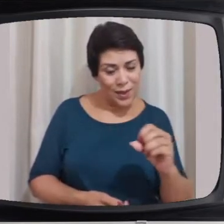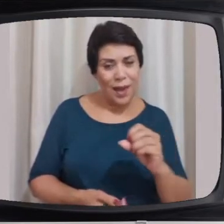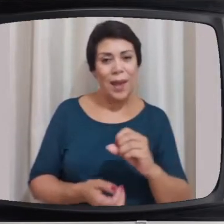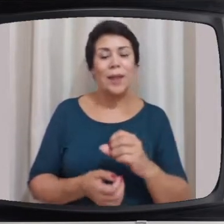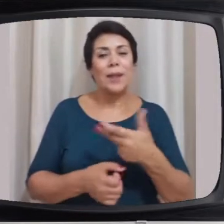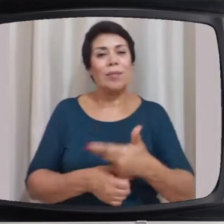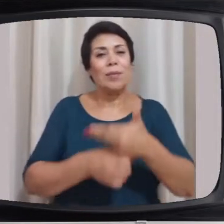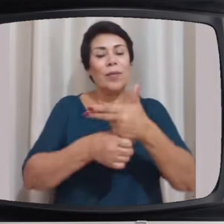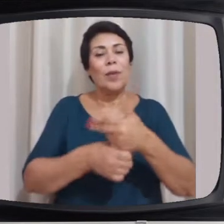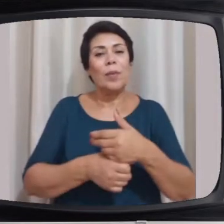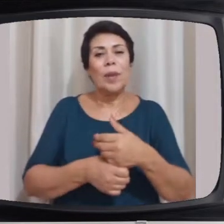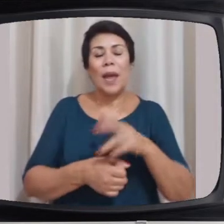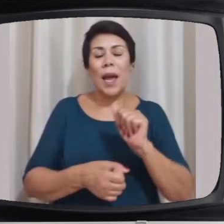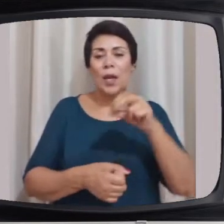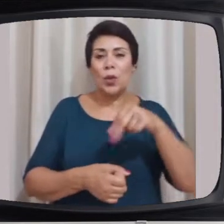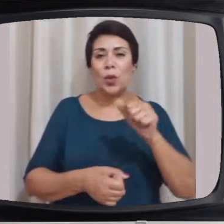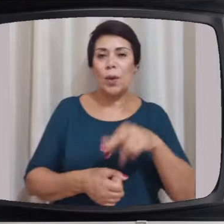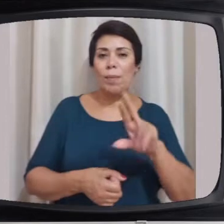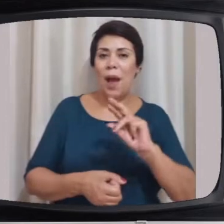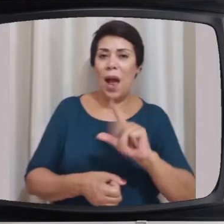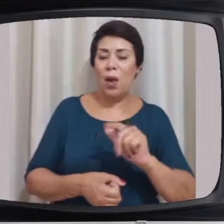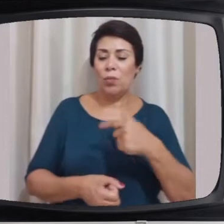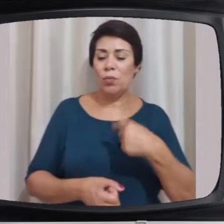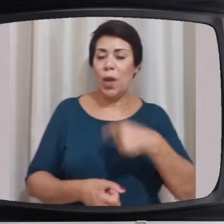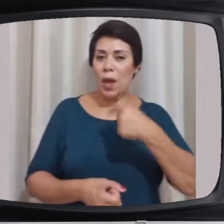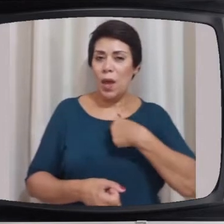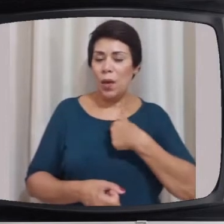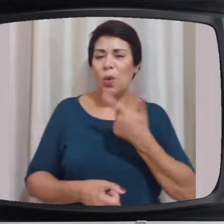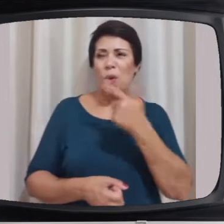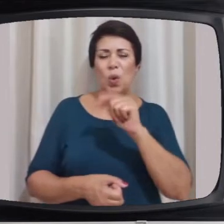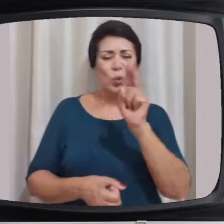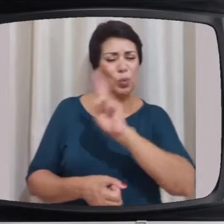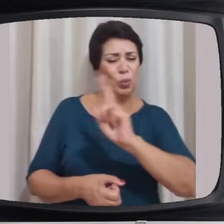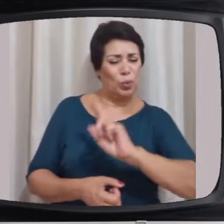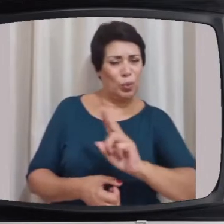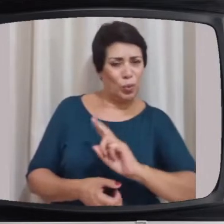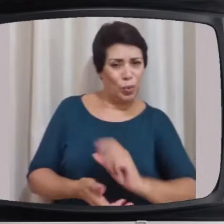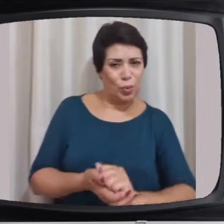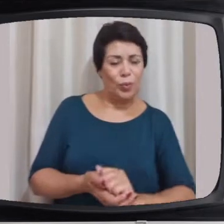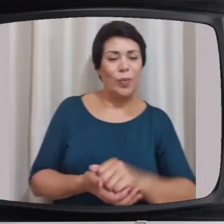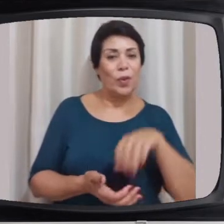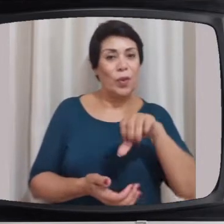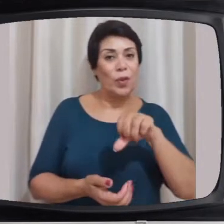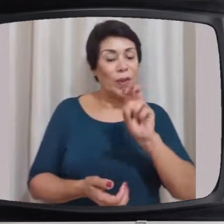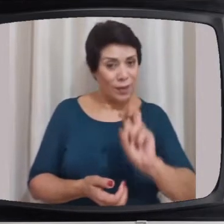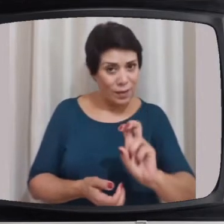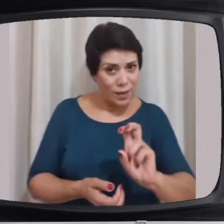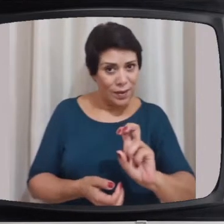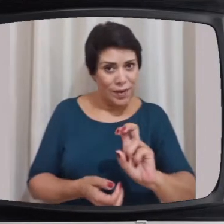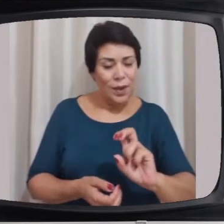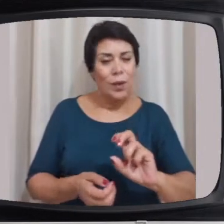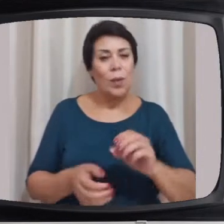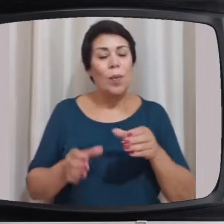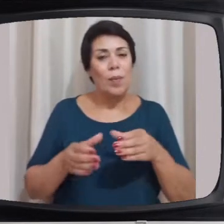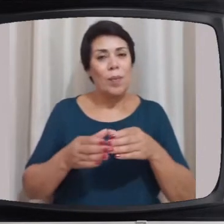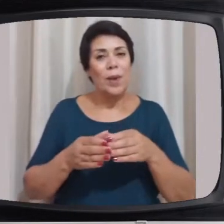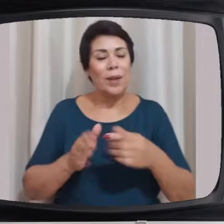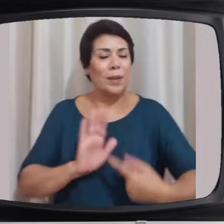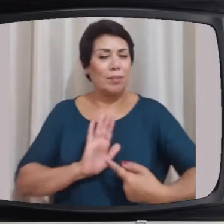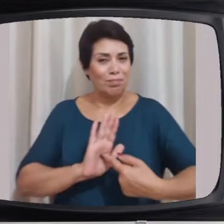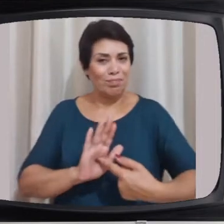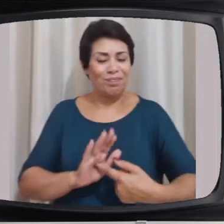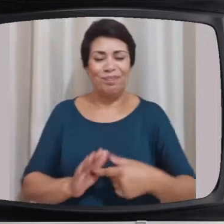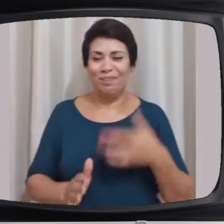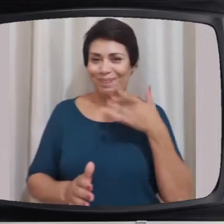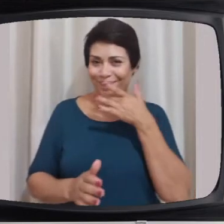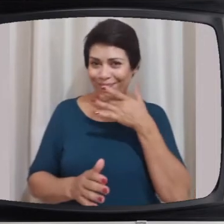de Anormal, Não Mais, Eu, Made in Japan, e 95 no caso foi Banda Revelação, que